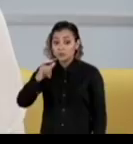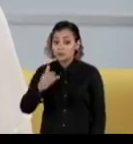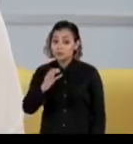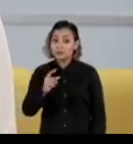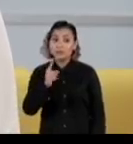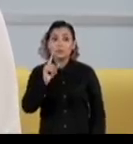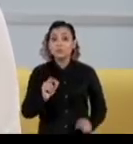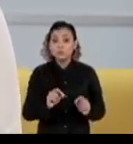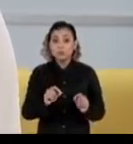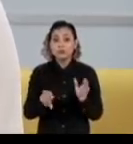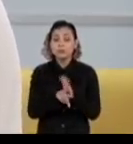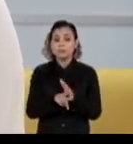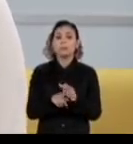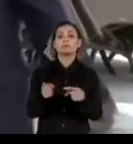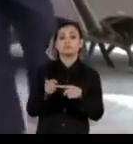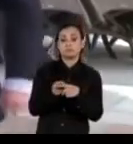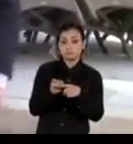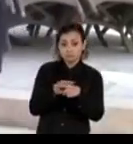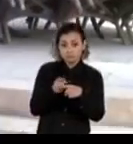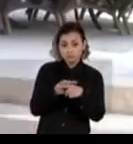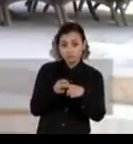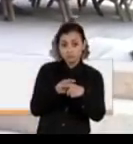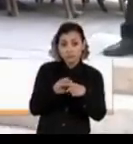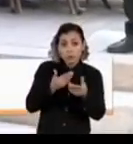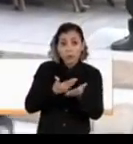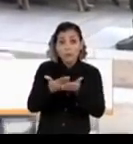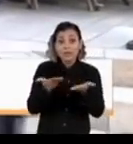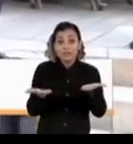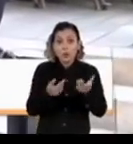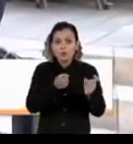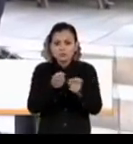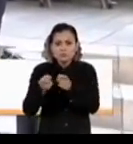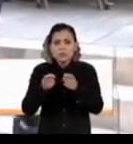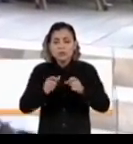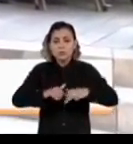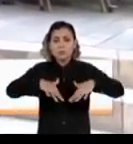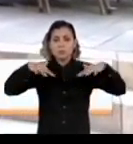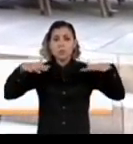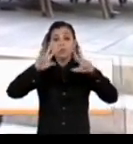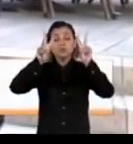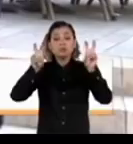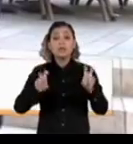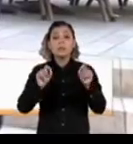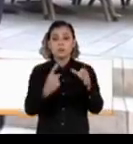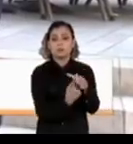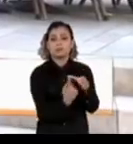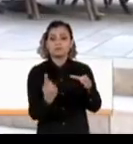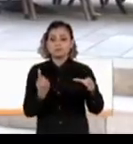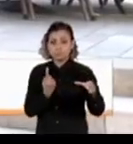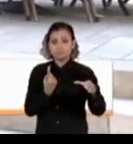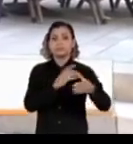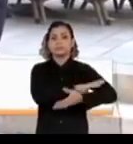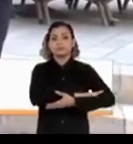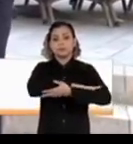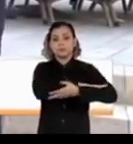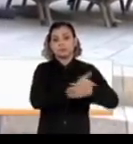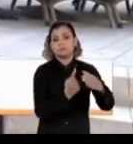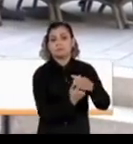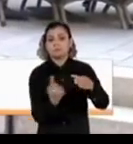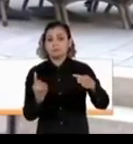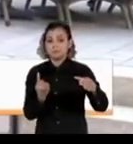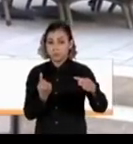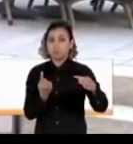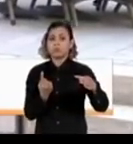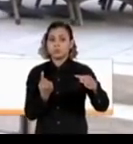um tribunal britânico começa hoje a julgar recursos sobre a ilegalidade da suspensão do parlamento para a saída da